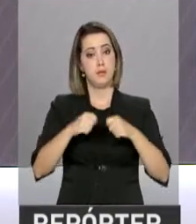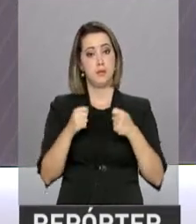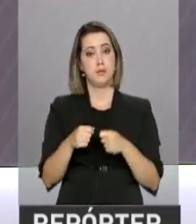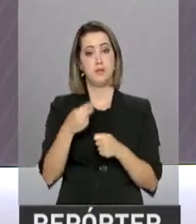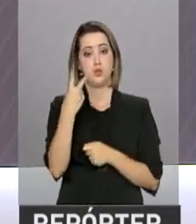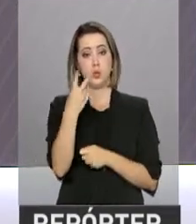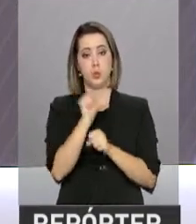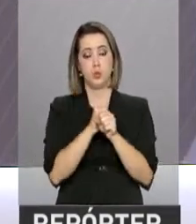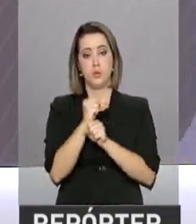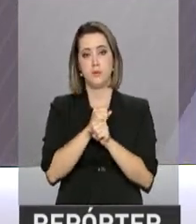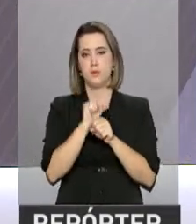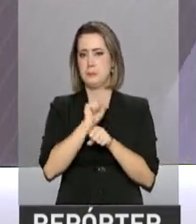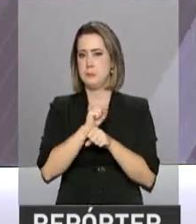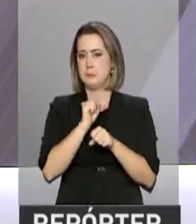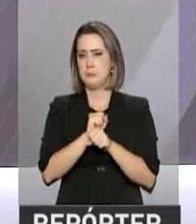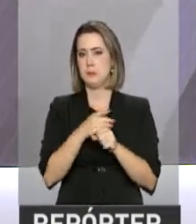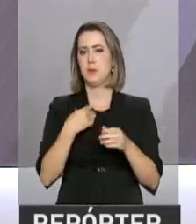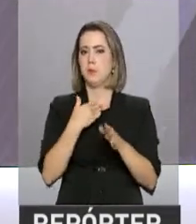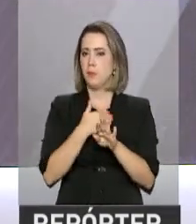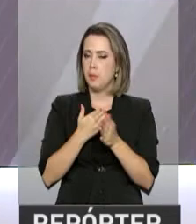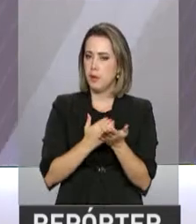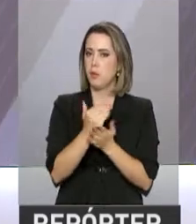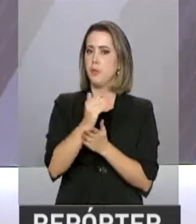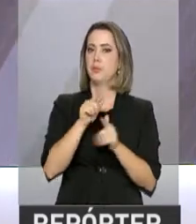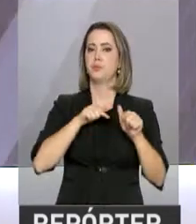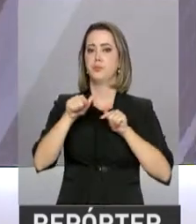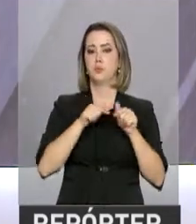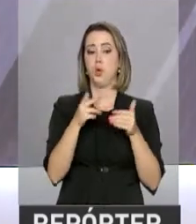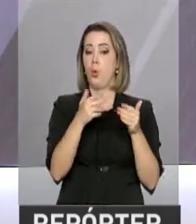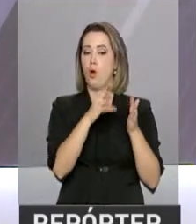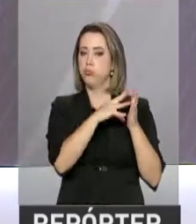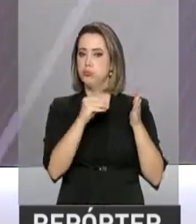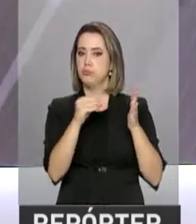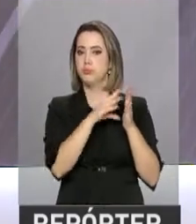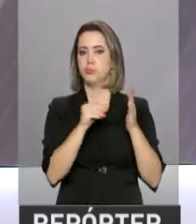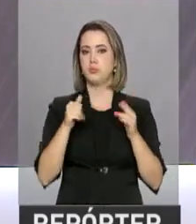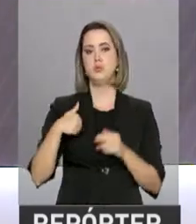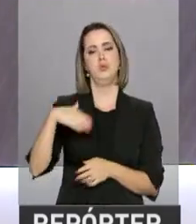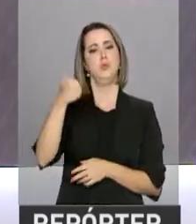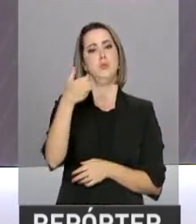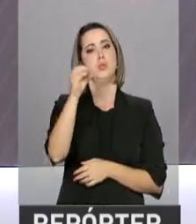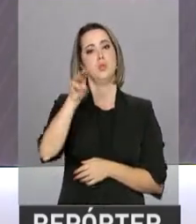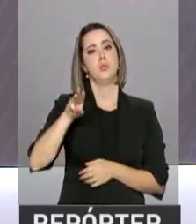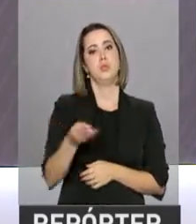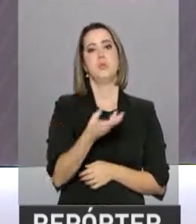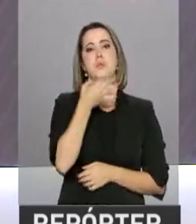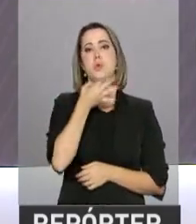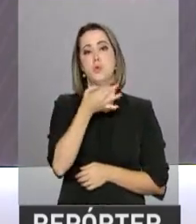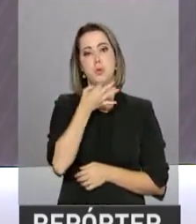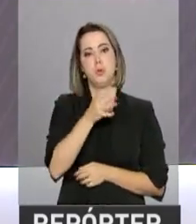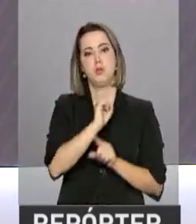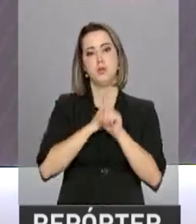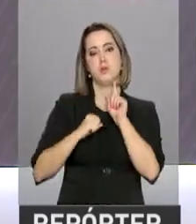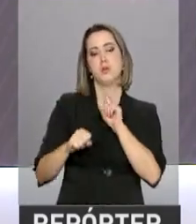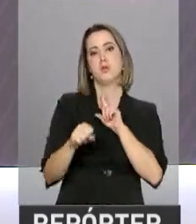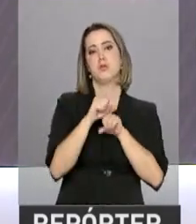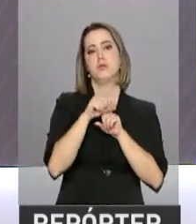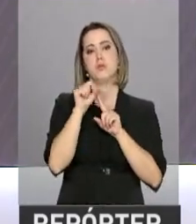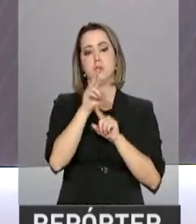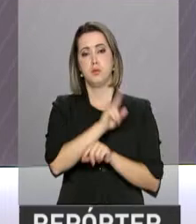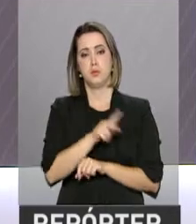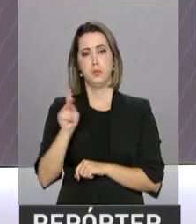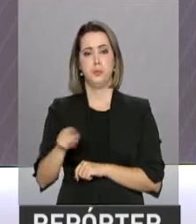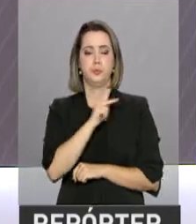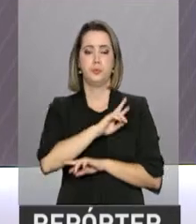até dois anos a proposta recebeu mais de 10 milhões de sugestões da sociedade especialistas gestores e professores